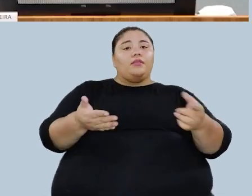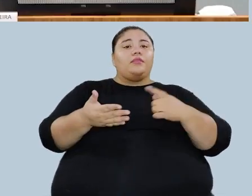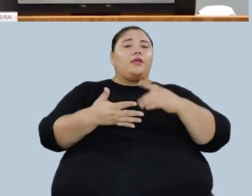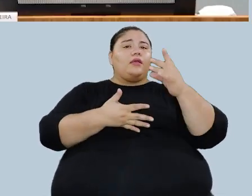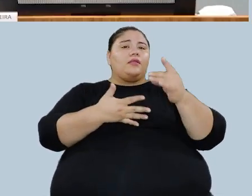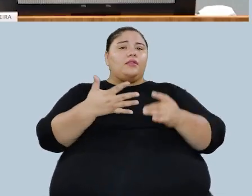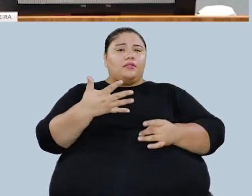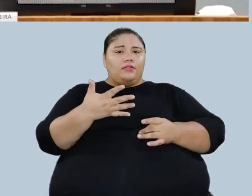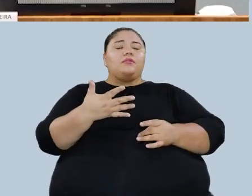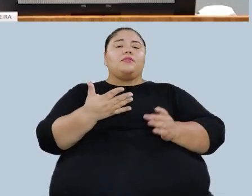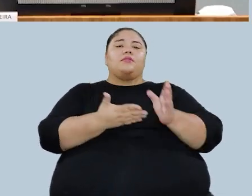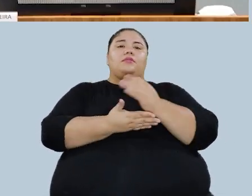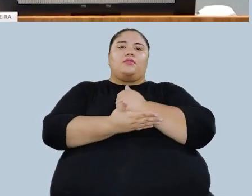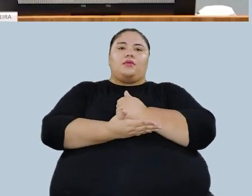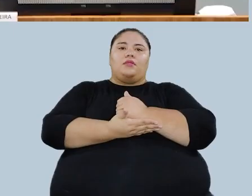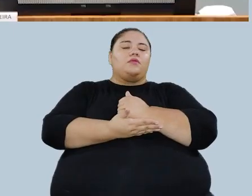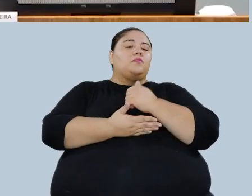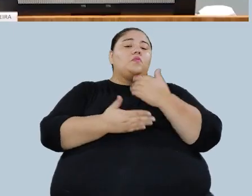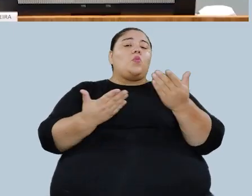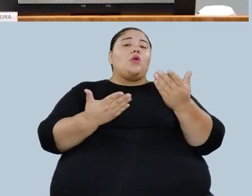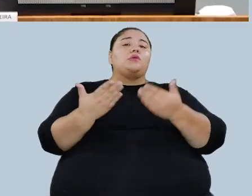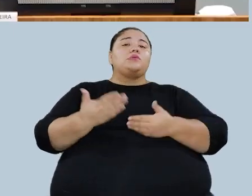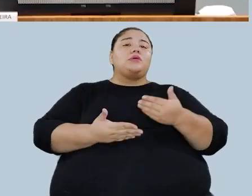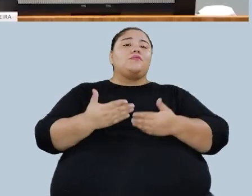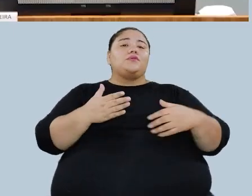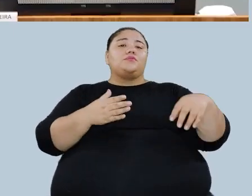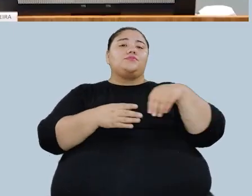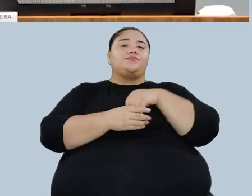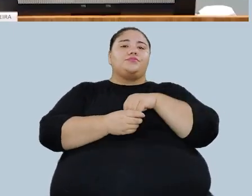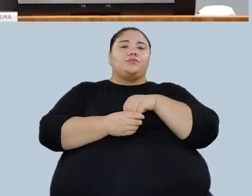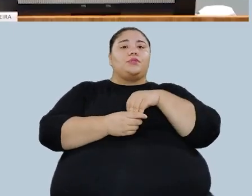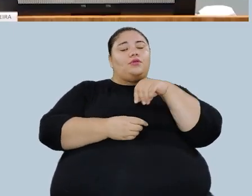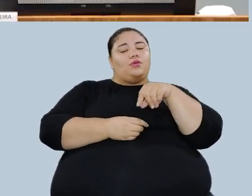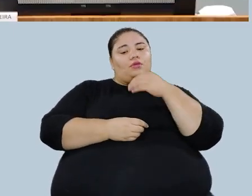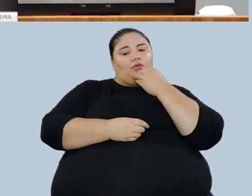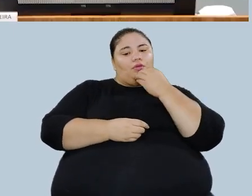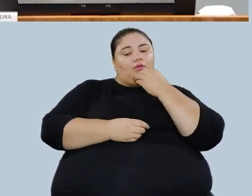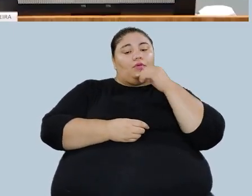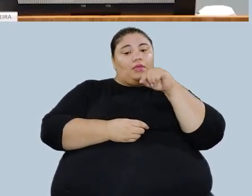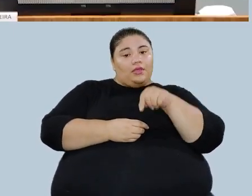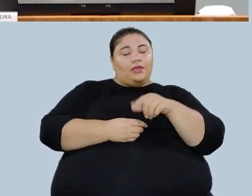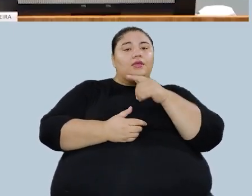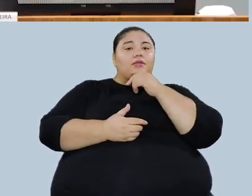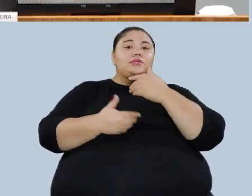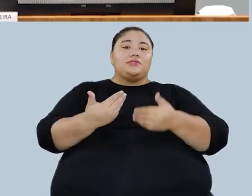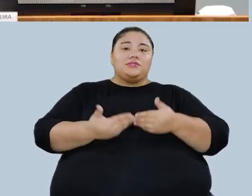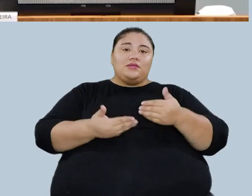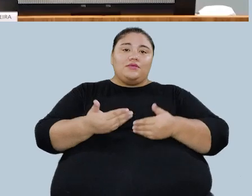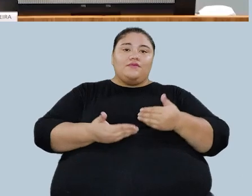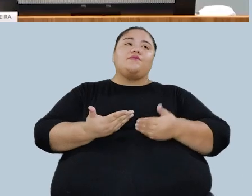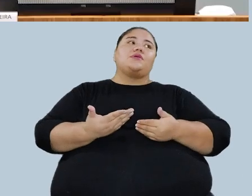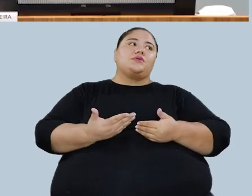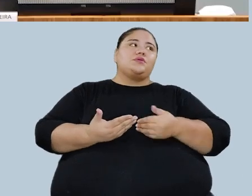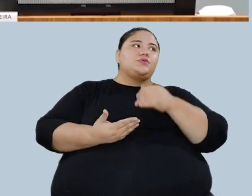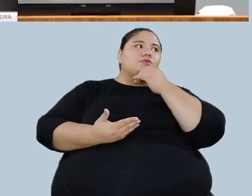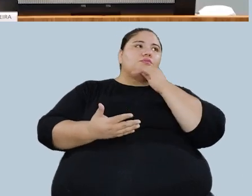Quais são esses serviços que estão abrangidos? Logicamente, são esses que estão serviços prestados